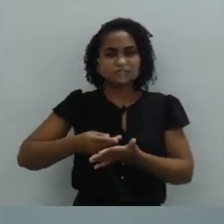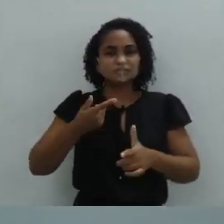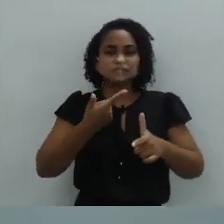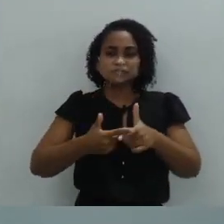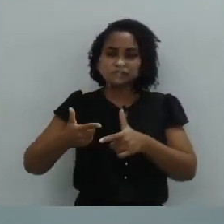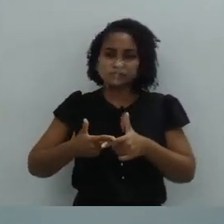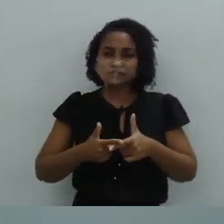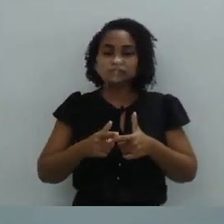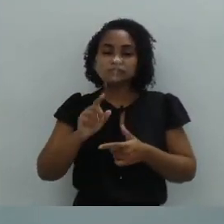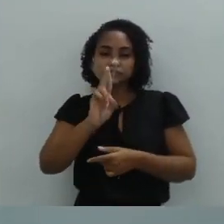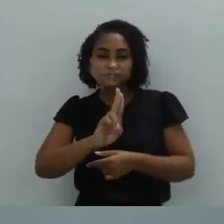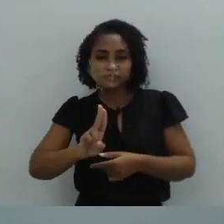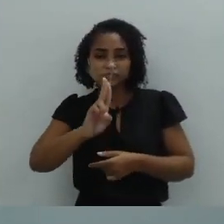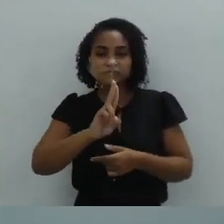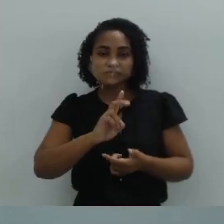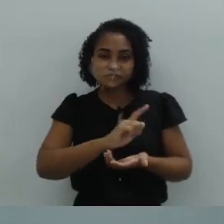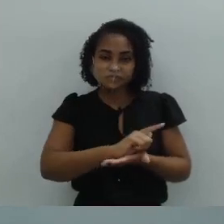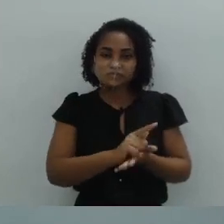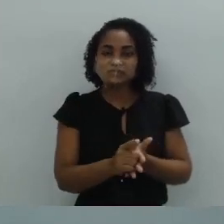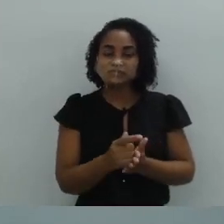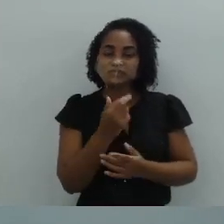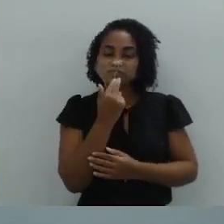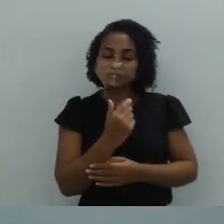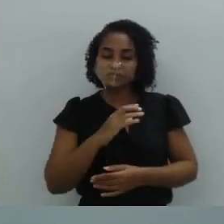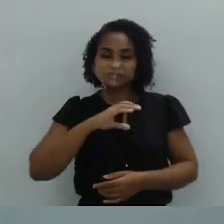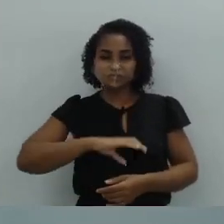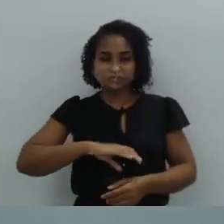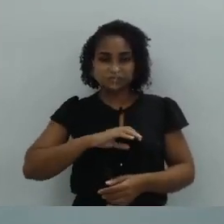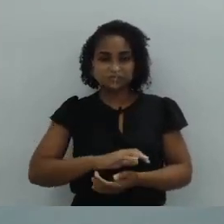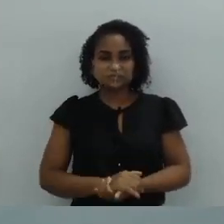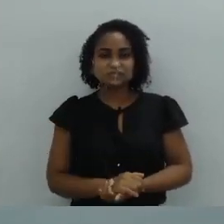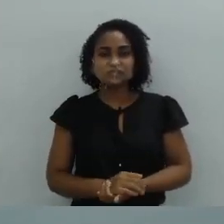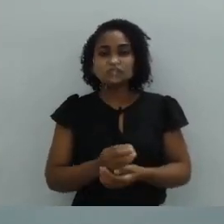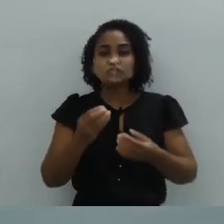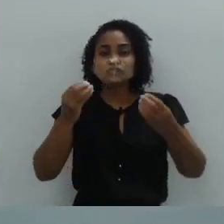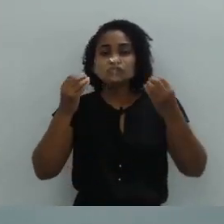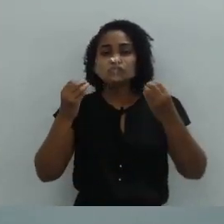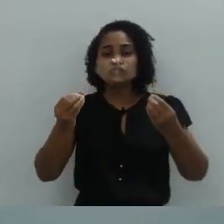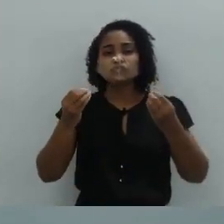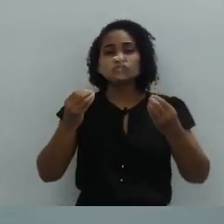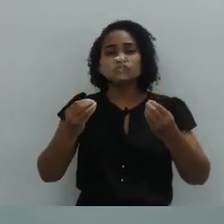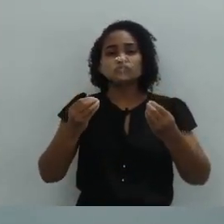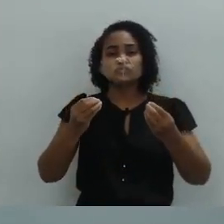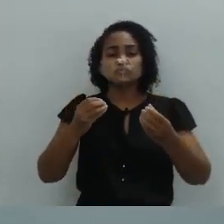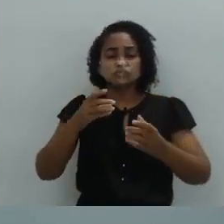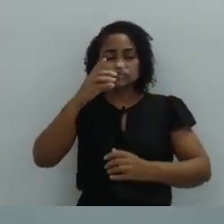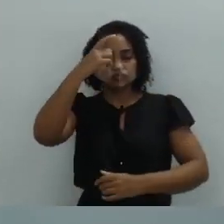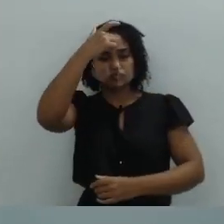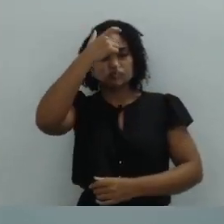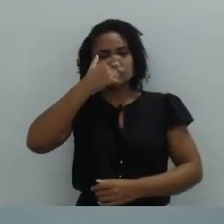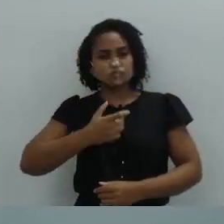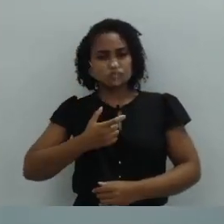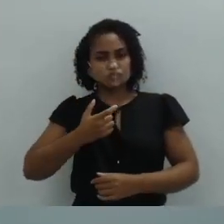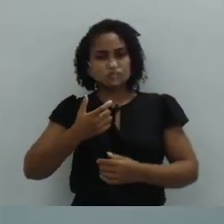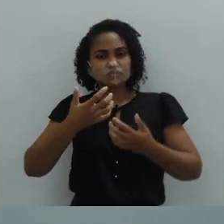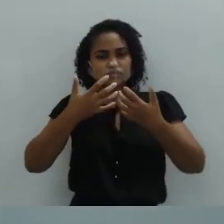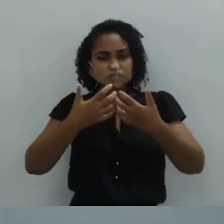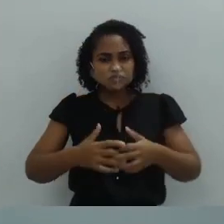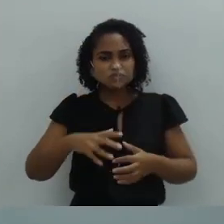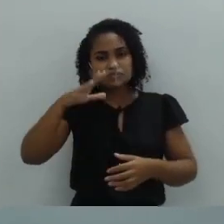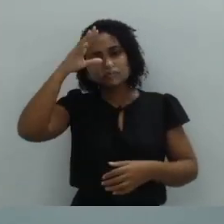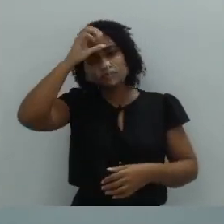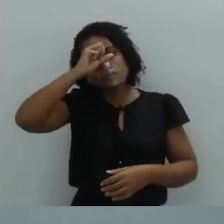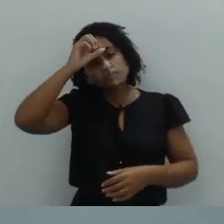problema, utilizando os recursos da língua portuguesa? Como é que eu posso, como cidadão comum, aprender